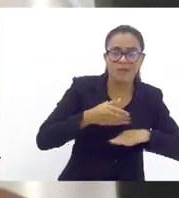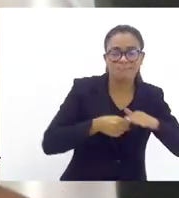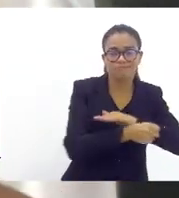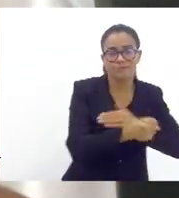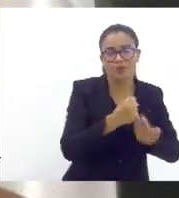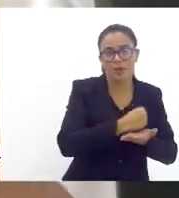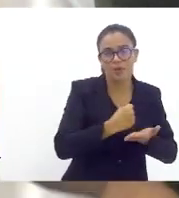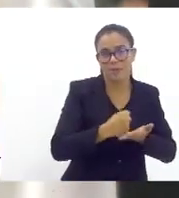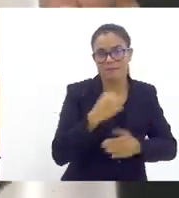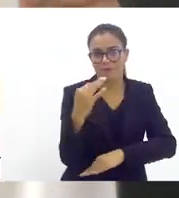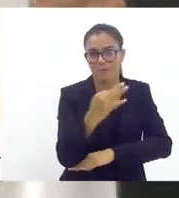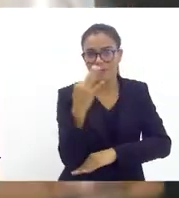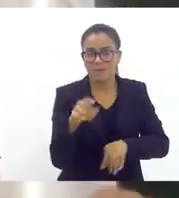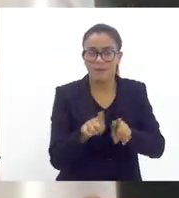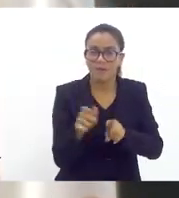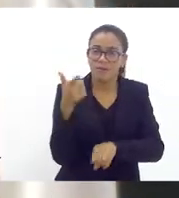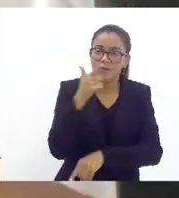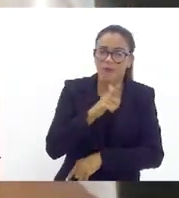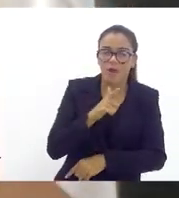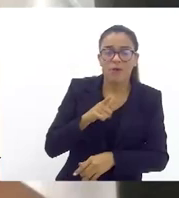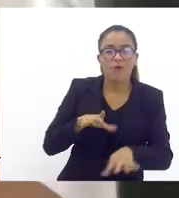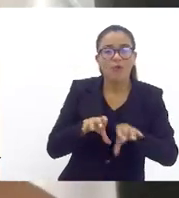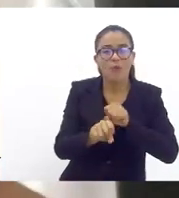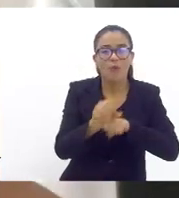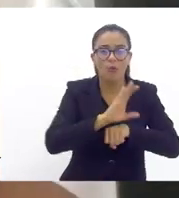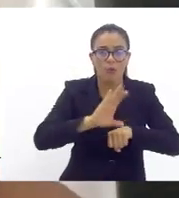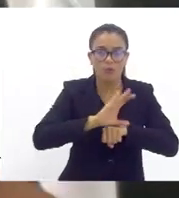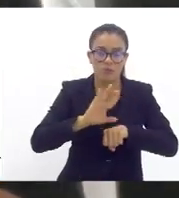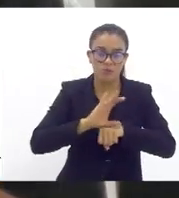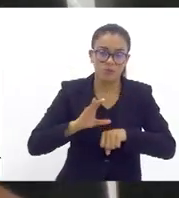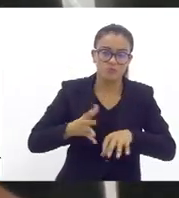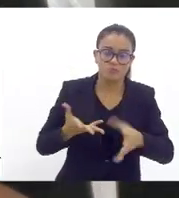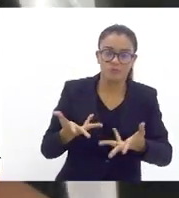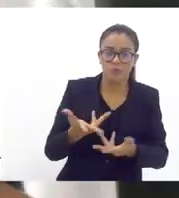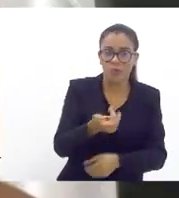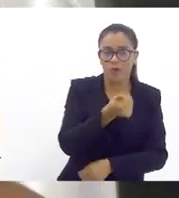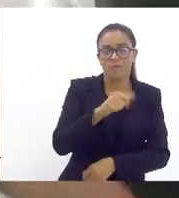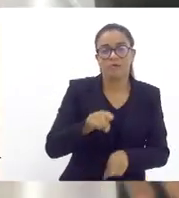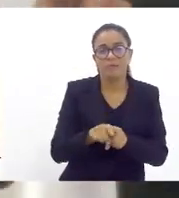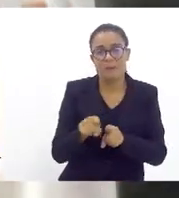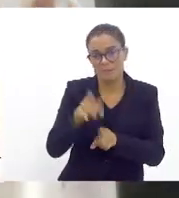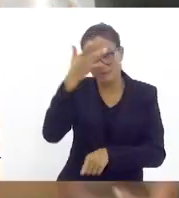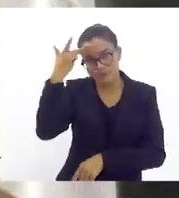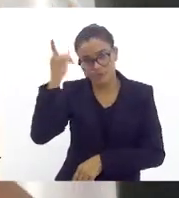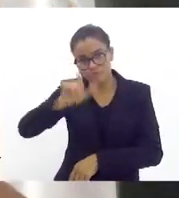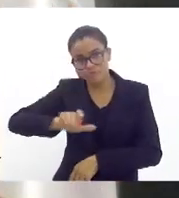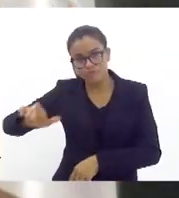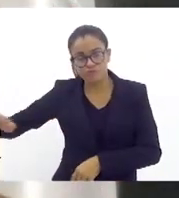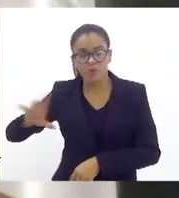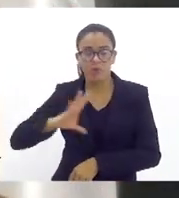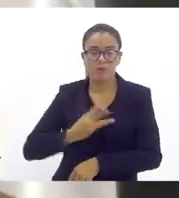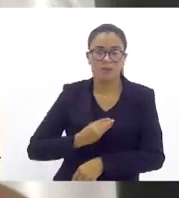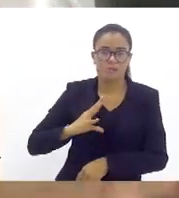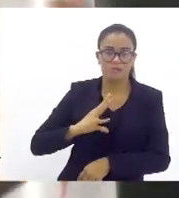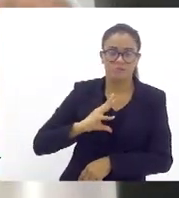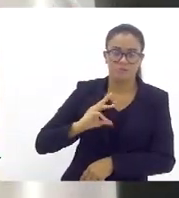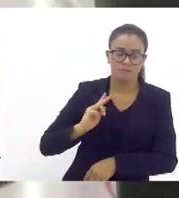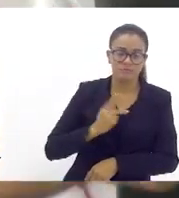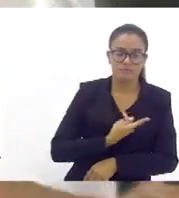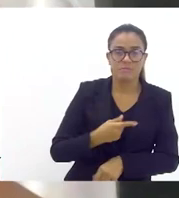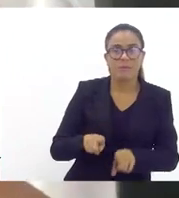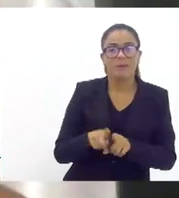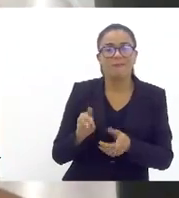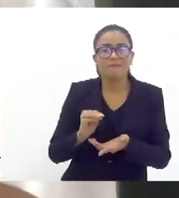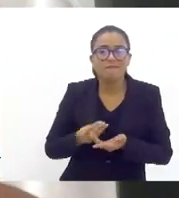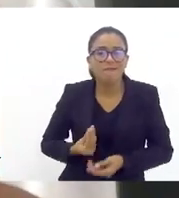que não tiveram acesso a sistemas de qualificação profissional, pessoas transexuais e travestis, da mesma maneira, que hoje vivem a precarização